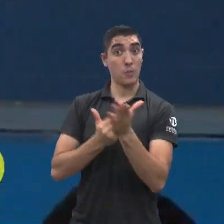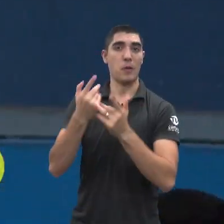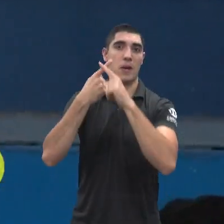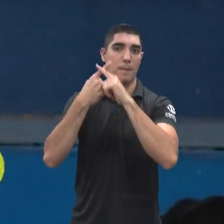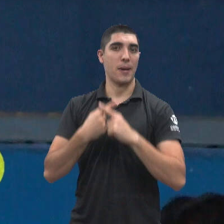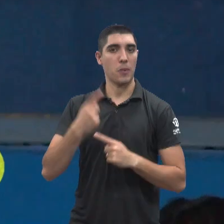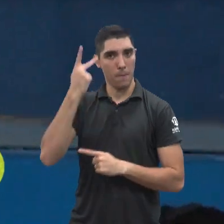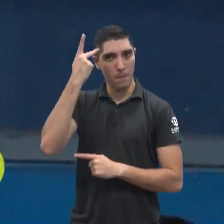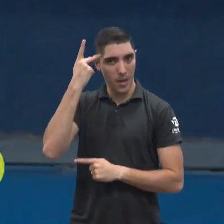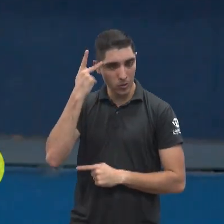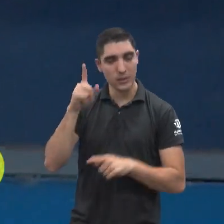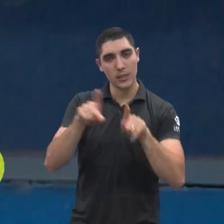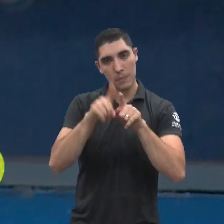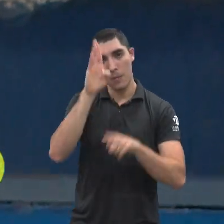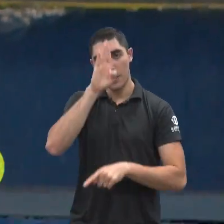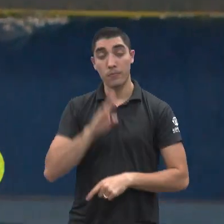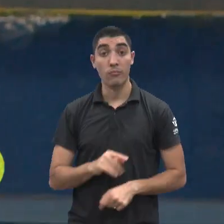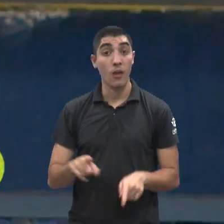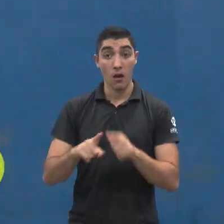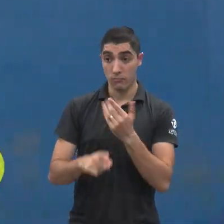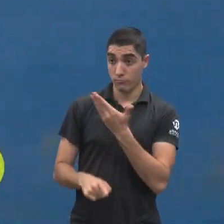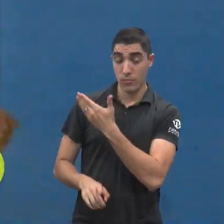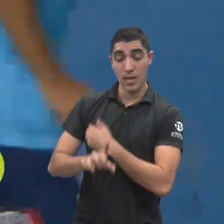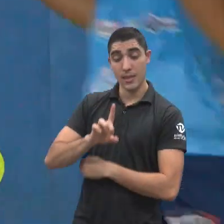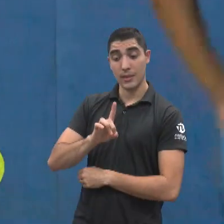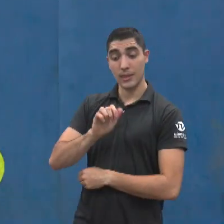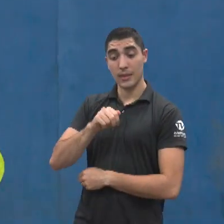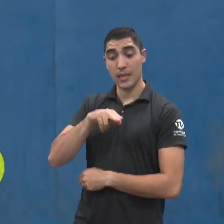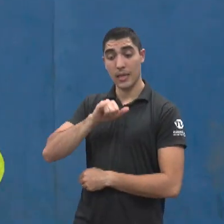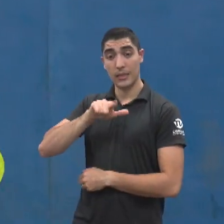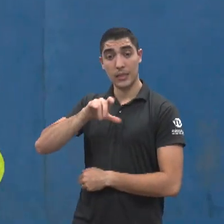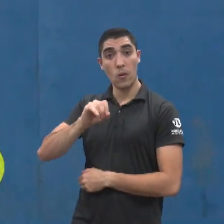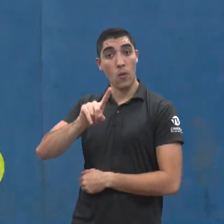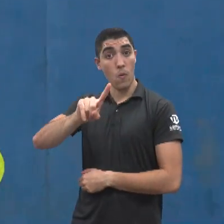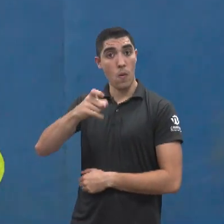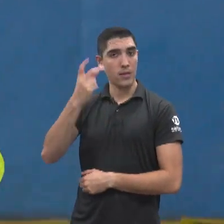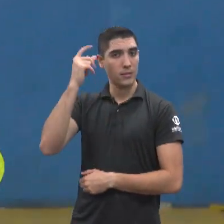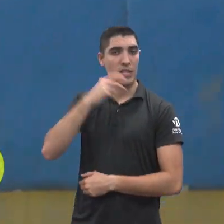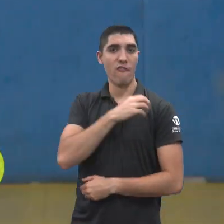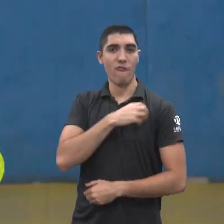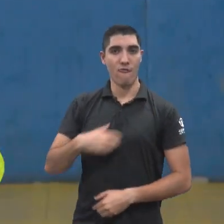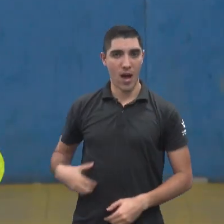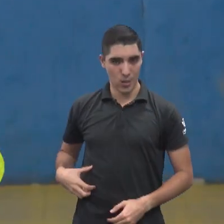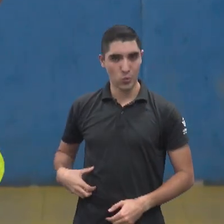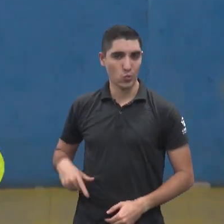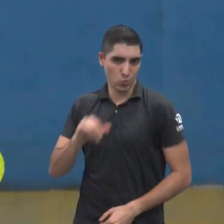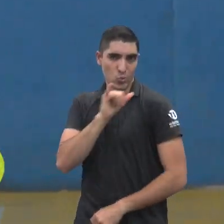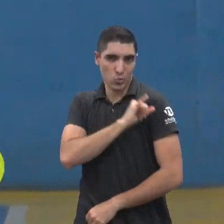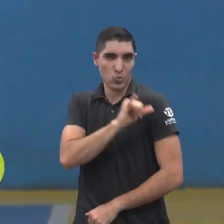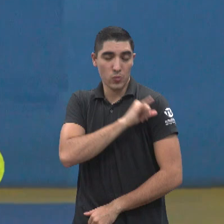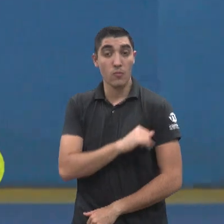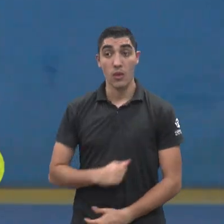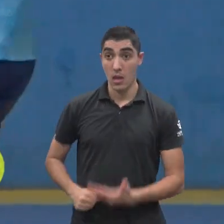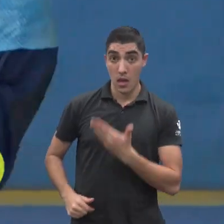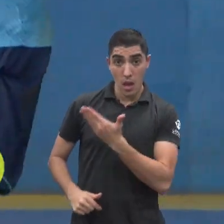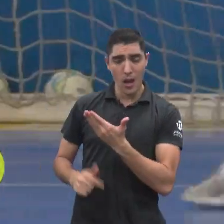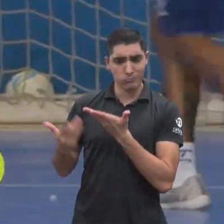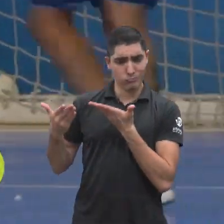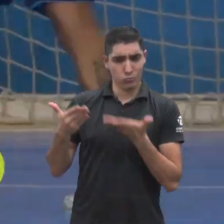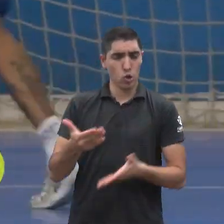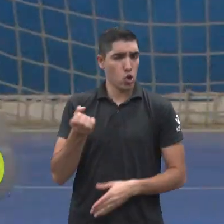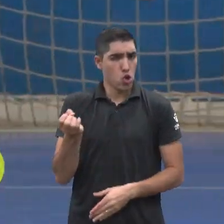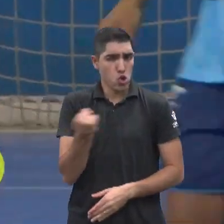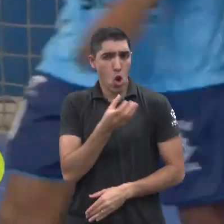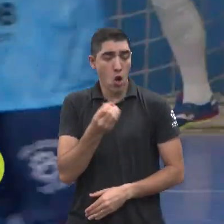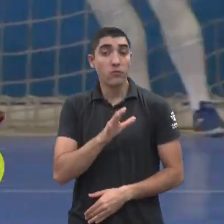Entre as caras novas está o ala Danilo Oliveira, que veio do Vasco da Gama. Apesar do pouco tempo na cidade e no time,